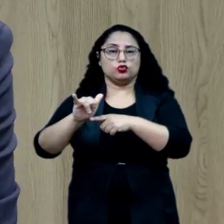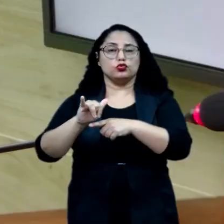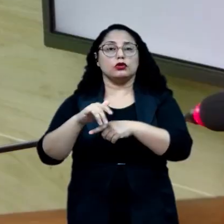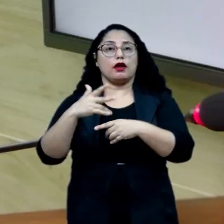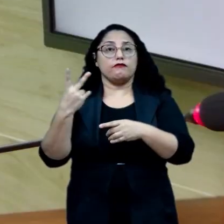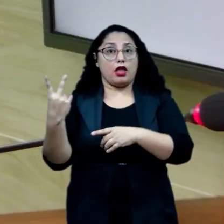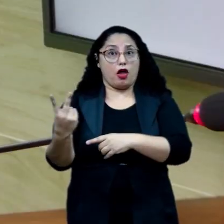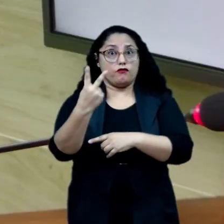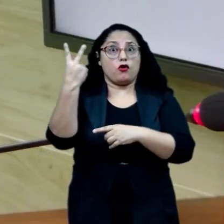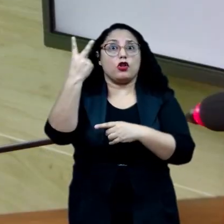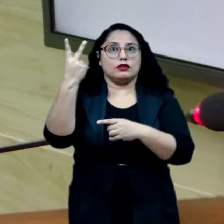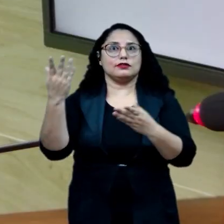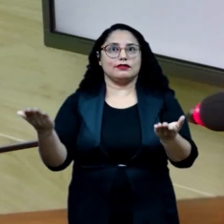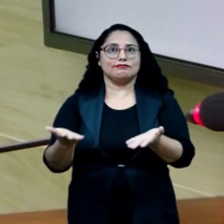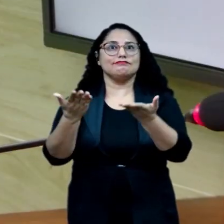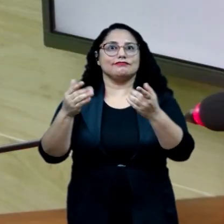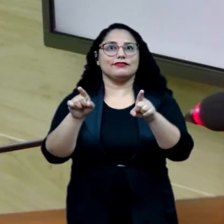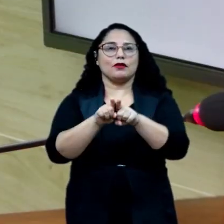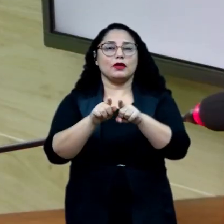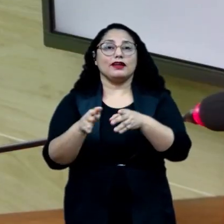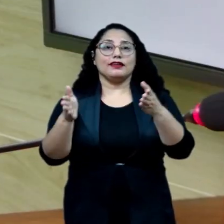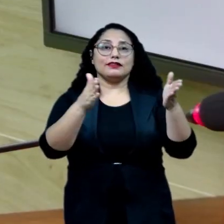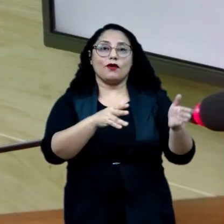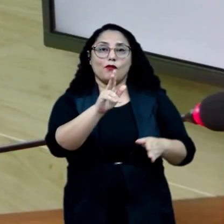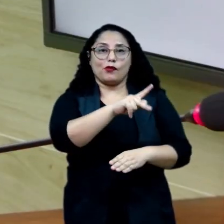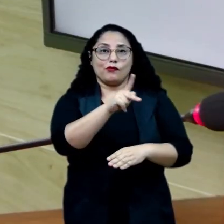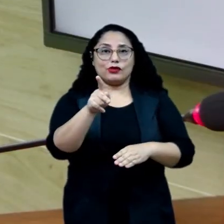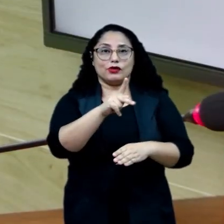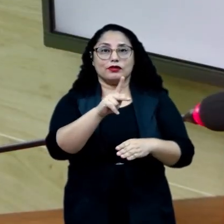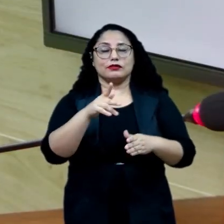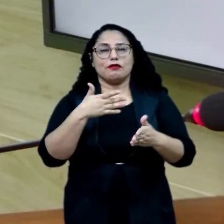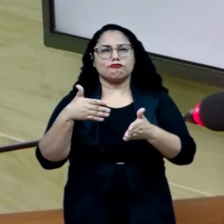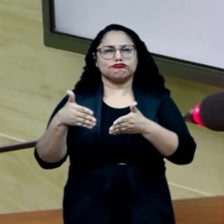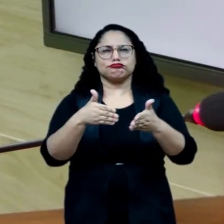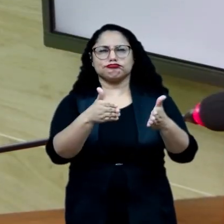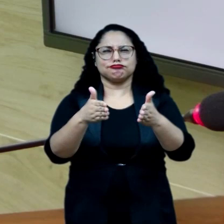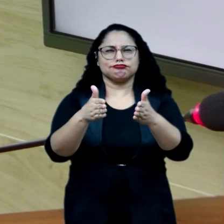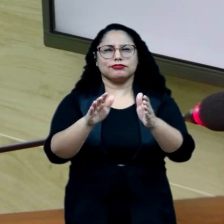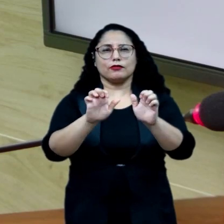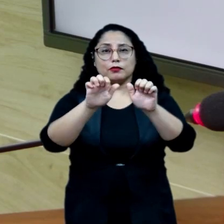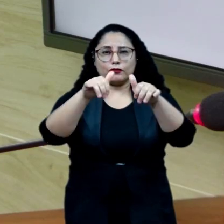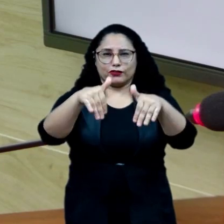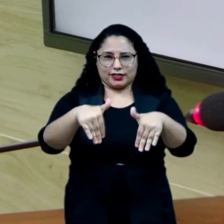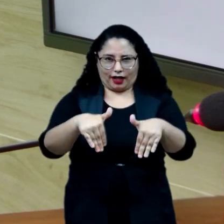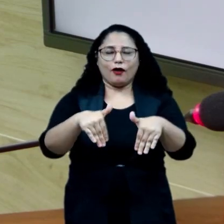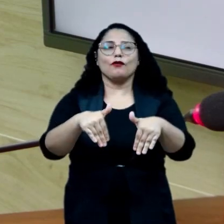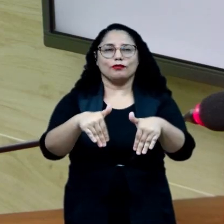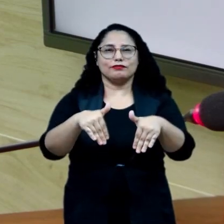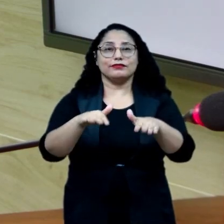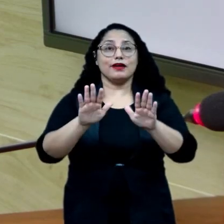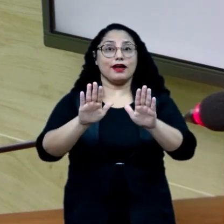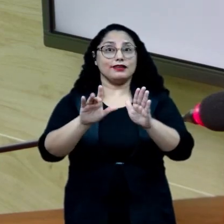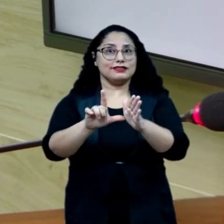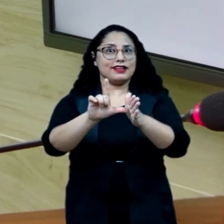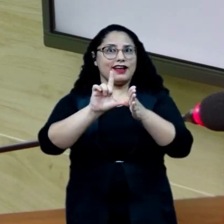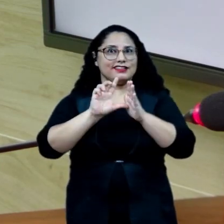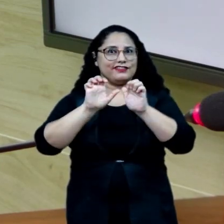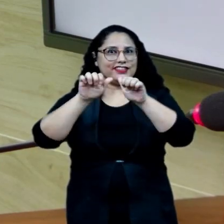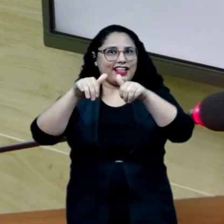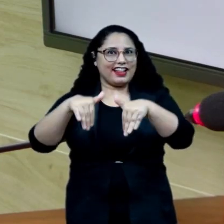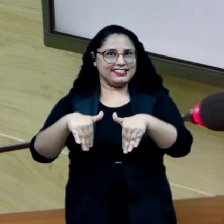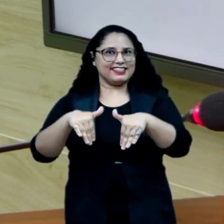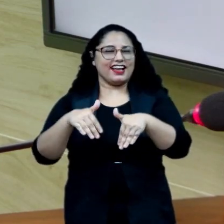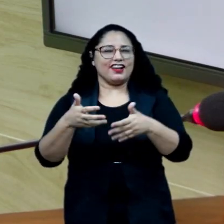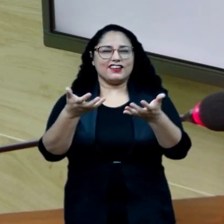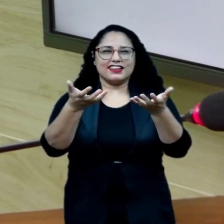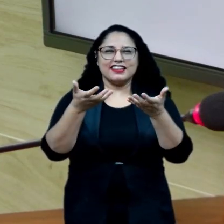vem a valorização, né? Uhum. Bom, professor, a gente já está se encaminhando para o final, né? Mas antes de encerrarmos,